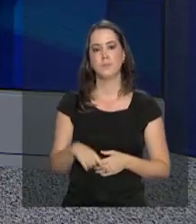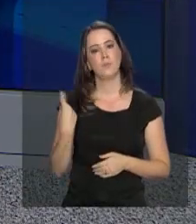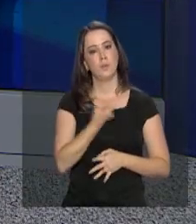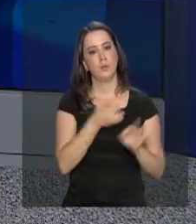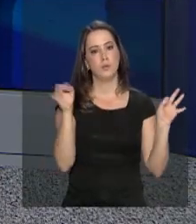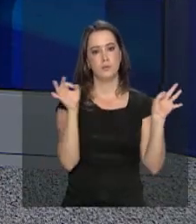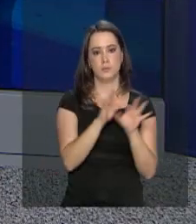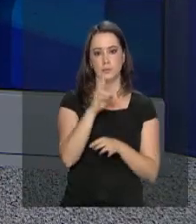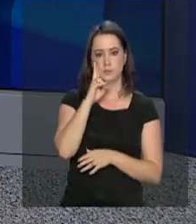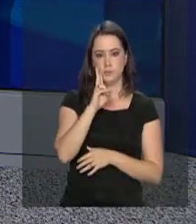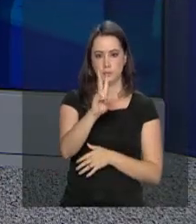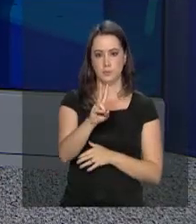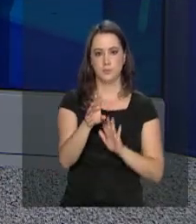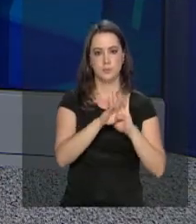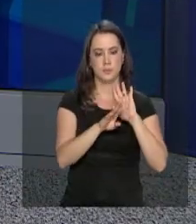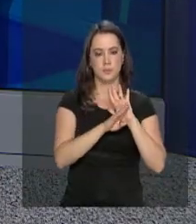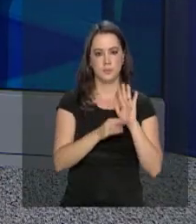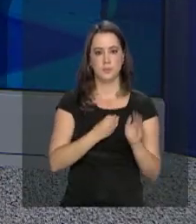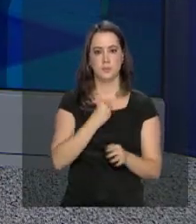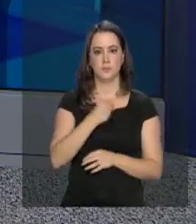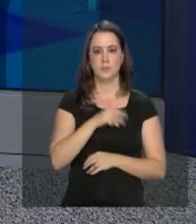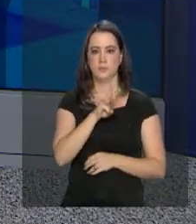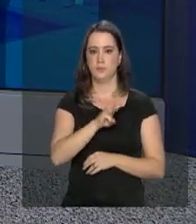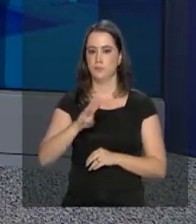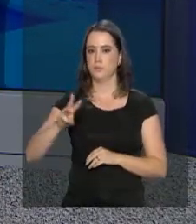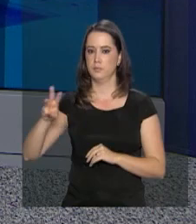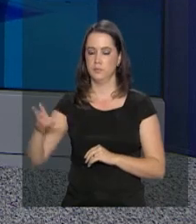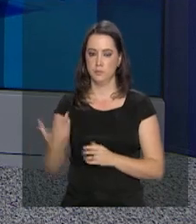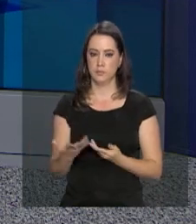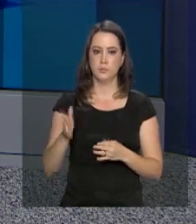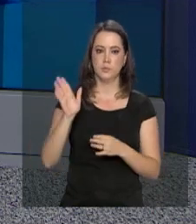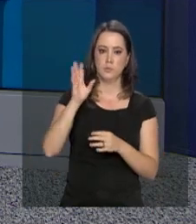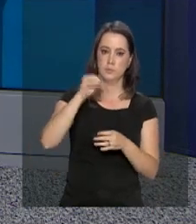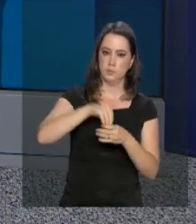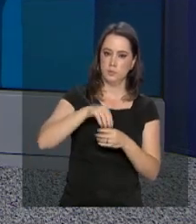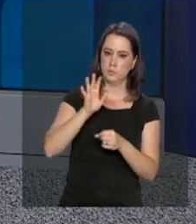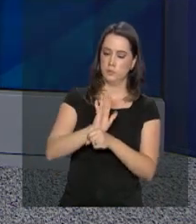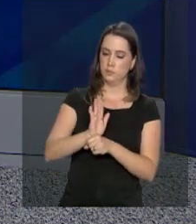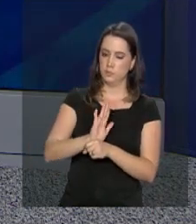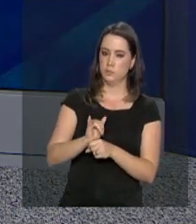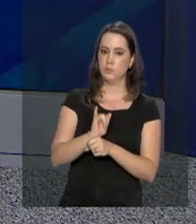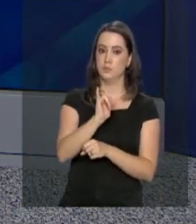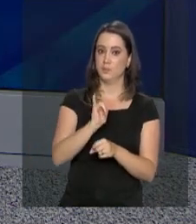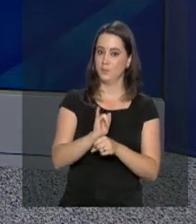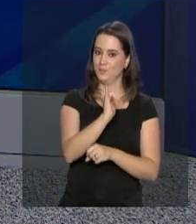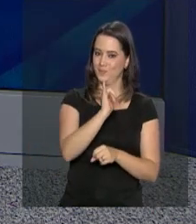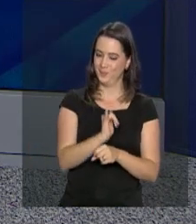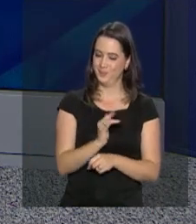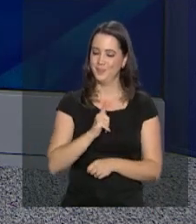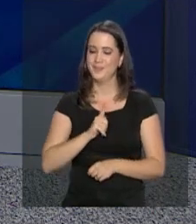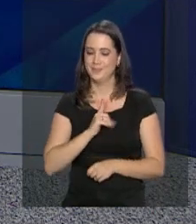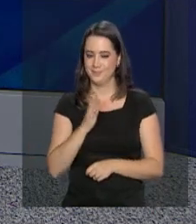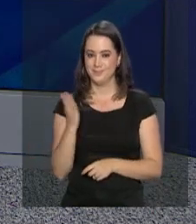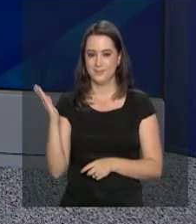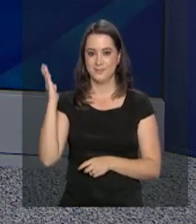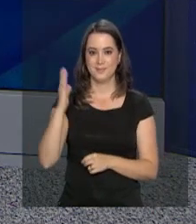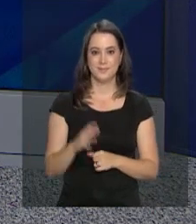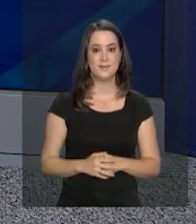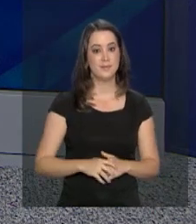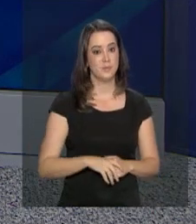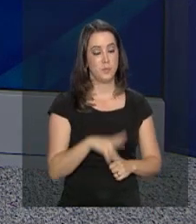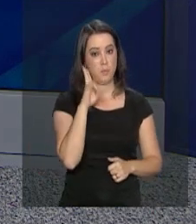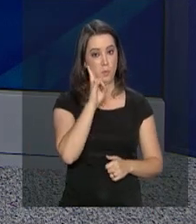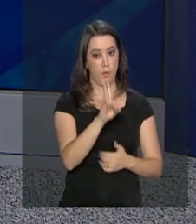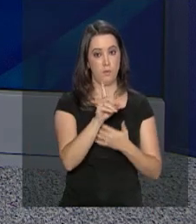nós ficamos por aqui. Você acompanha a nossa programação ao vivo pelo site da NBR e todas as reportagens estão em nosso canal no YouTube.